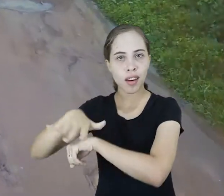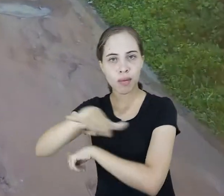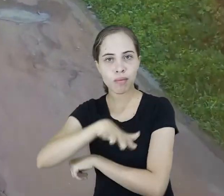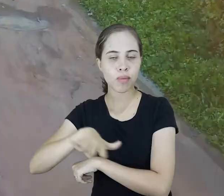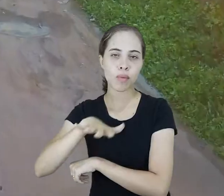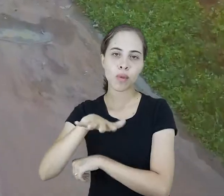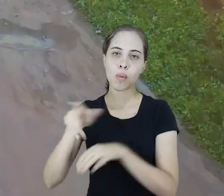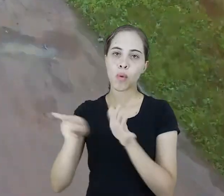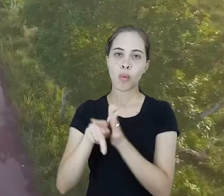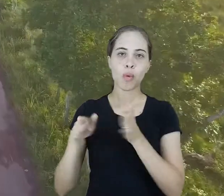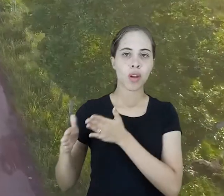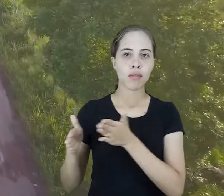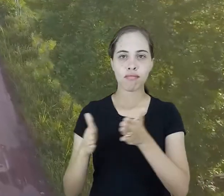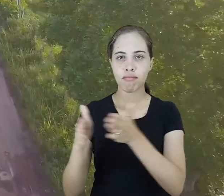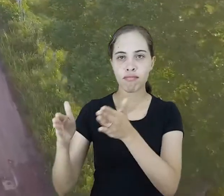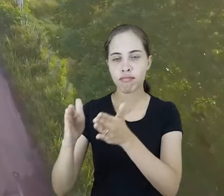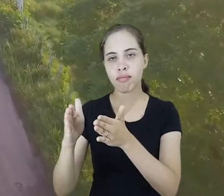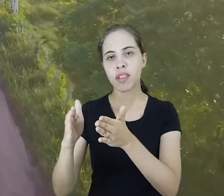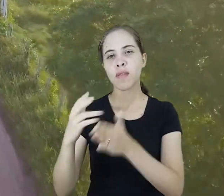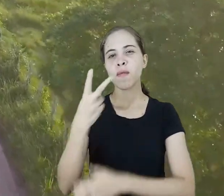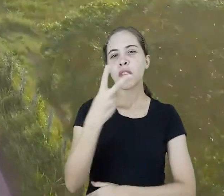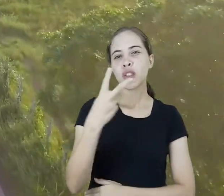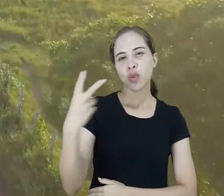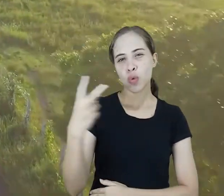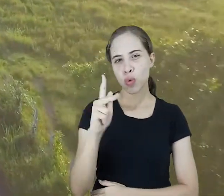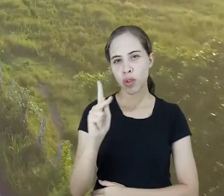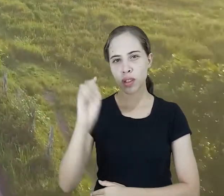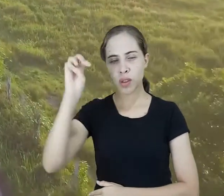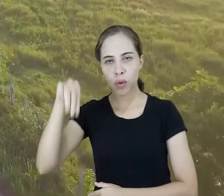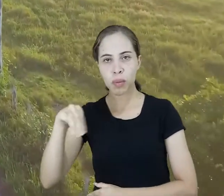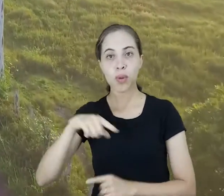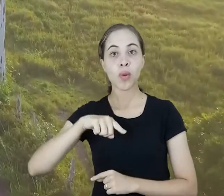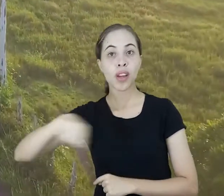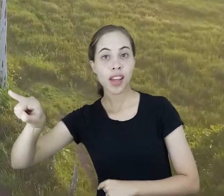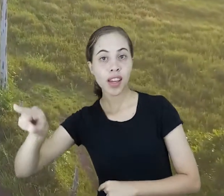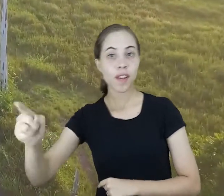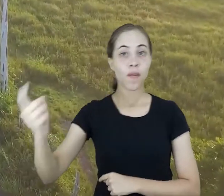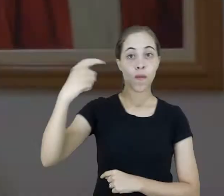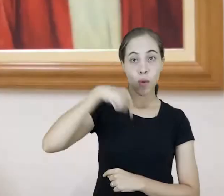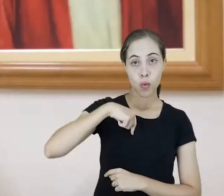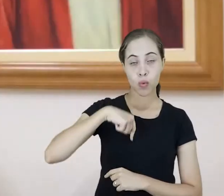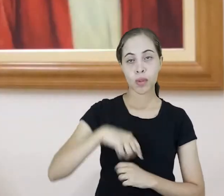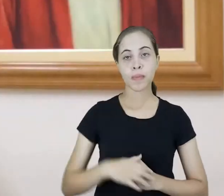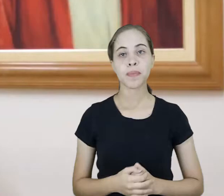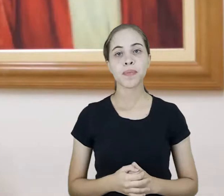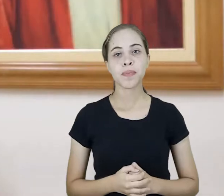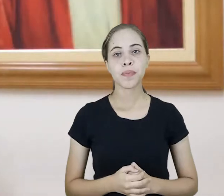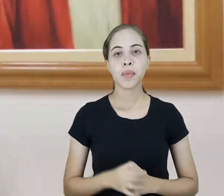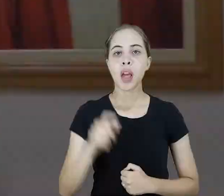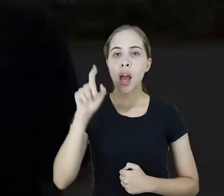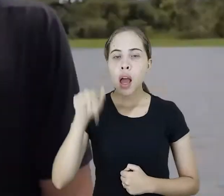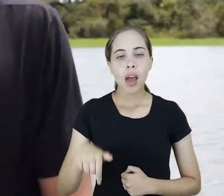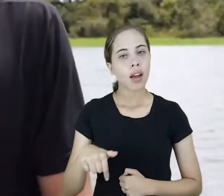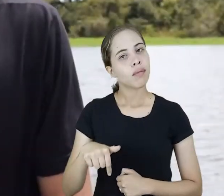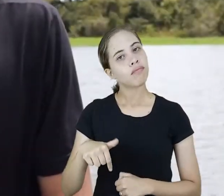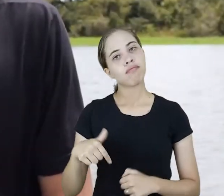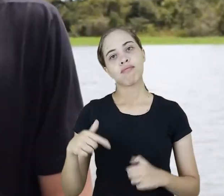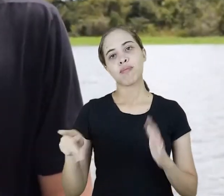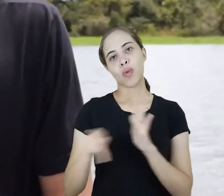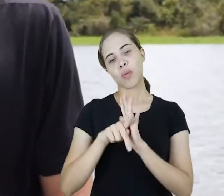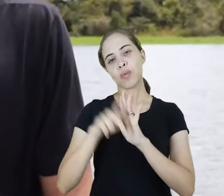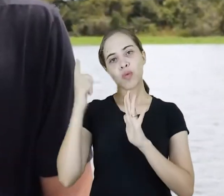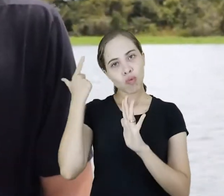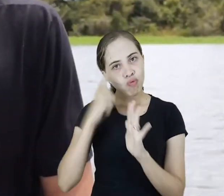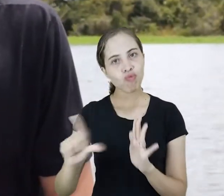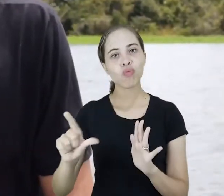da estrada do Canaçari. Então seria 22 quilômetros ida e volta. Foi a salvação. Eu